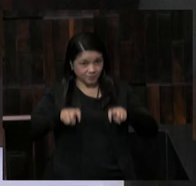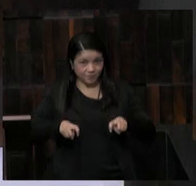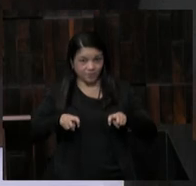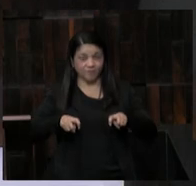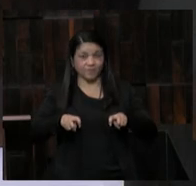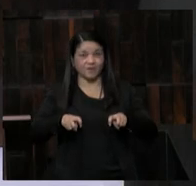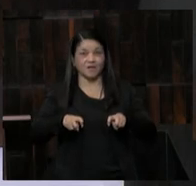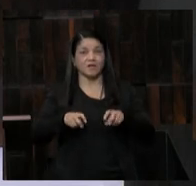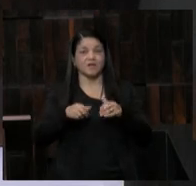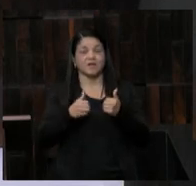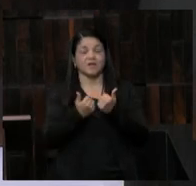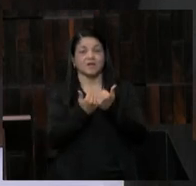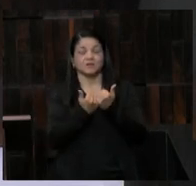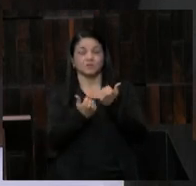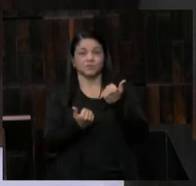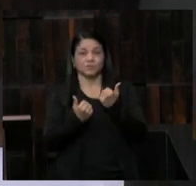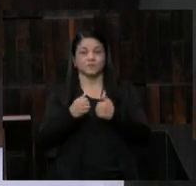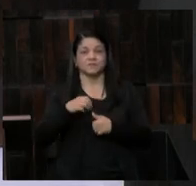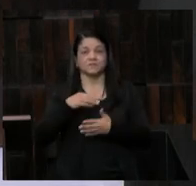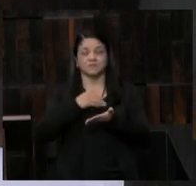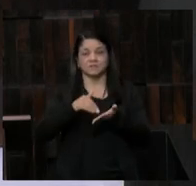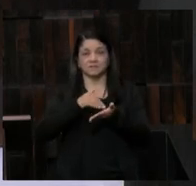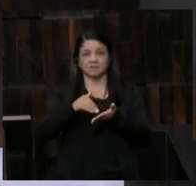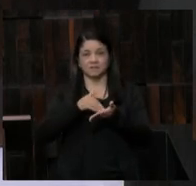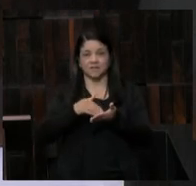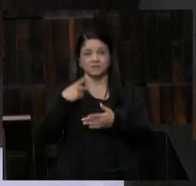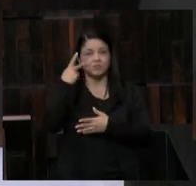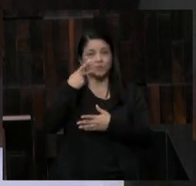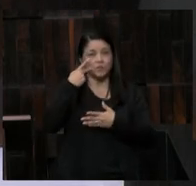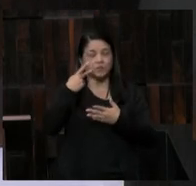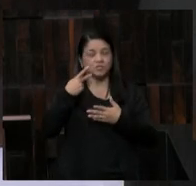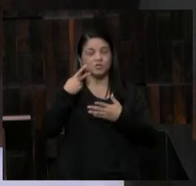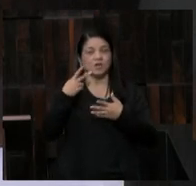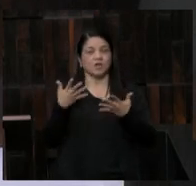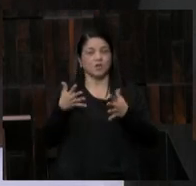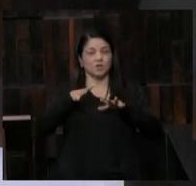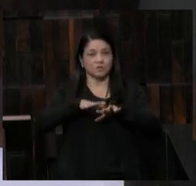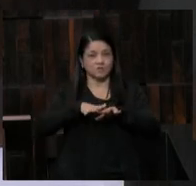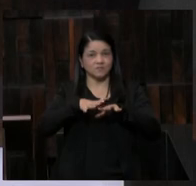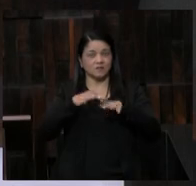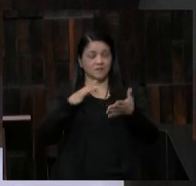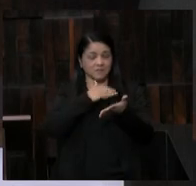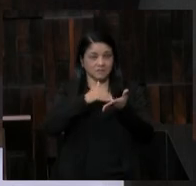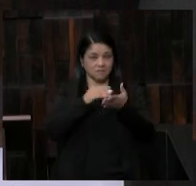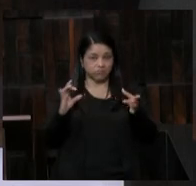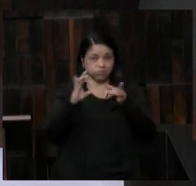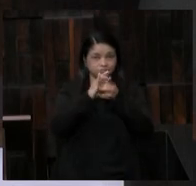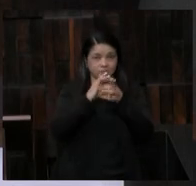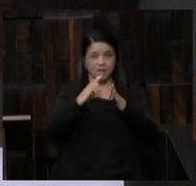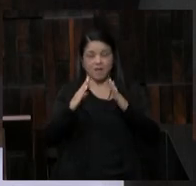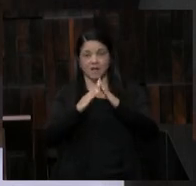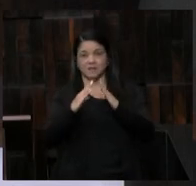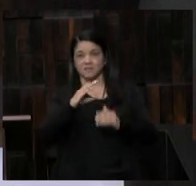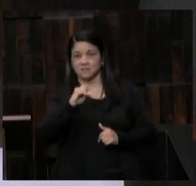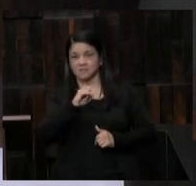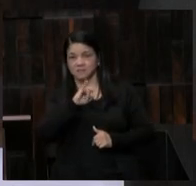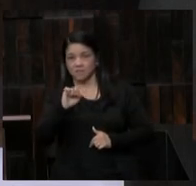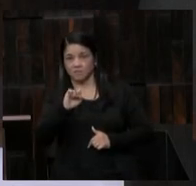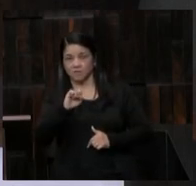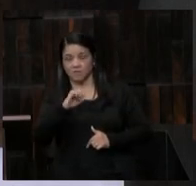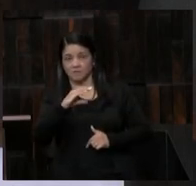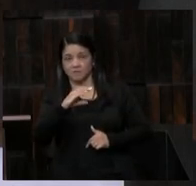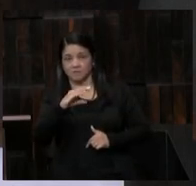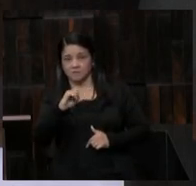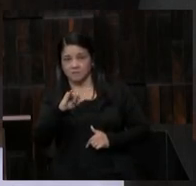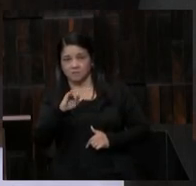a subsecretária de Políticas Inclusivas, que hoje é a subsecretaria vinculada à Casa Civil, que realiza todas as políticas